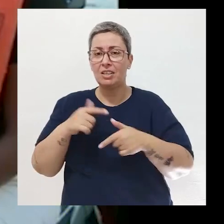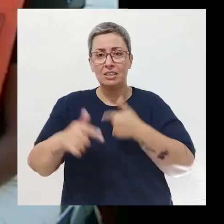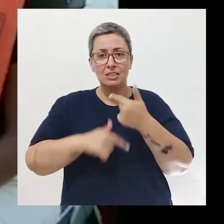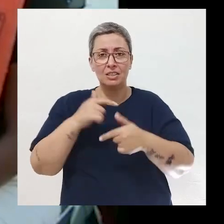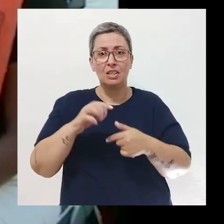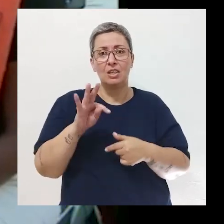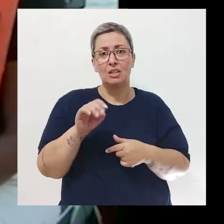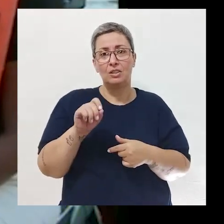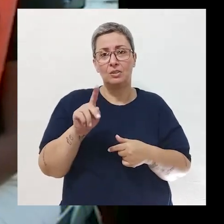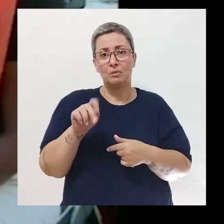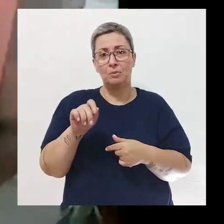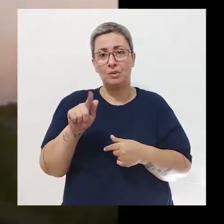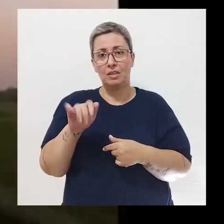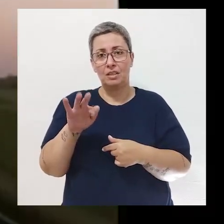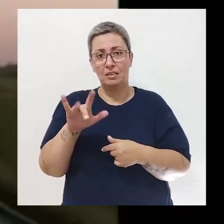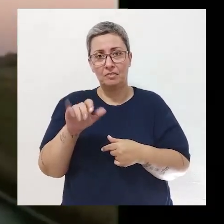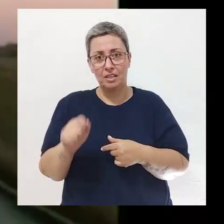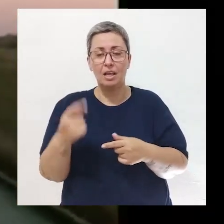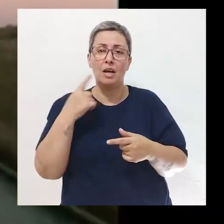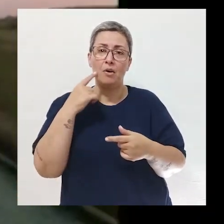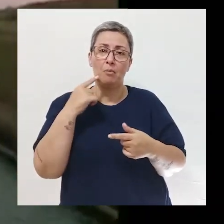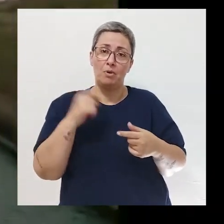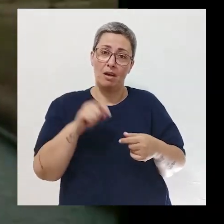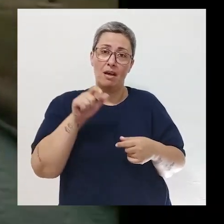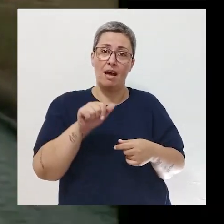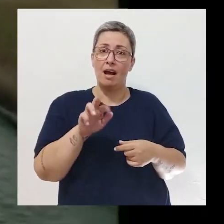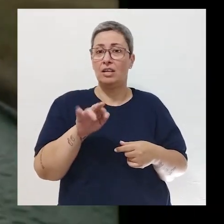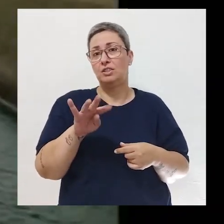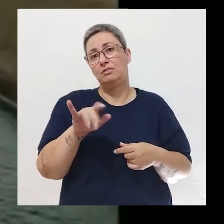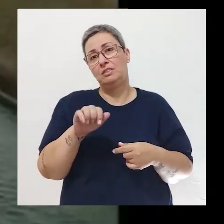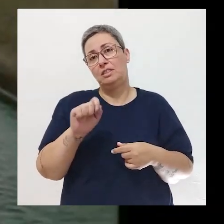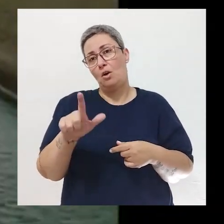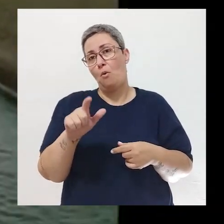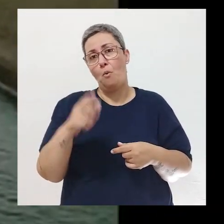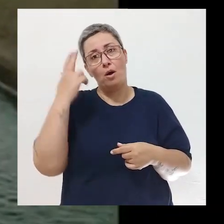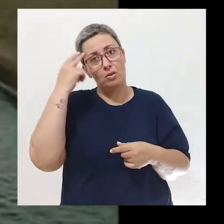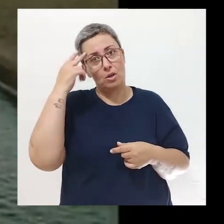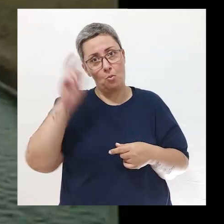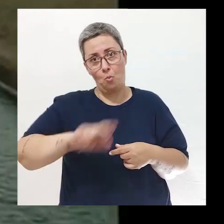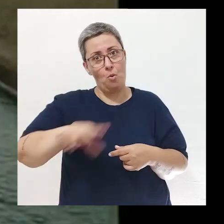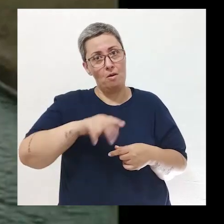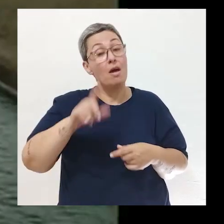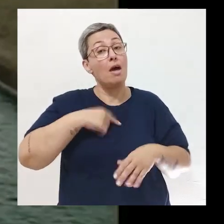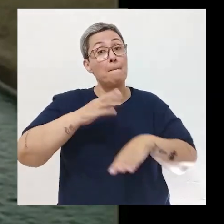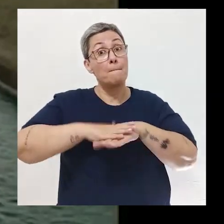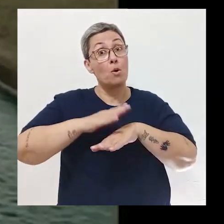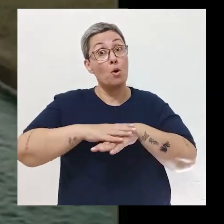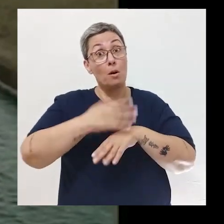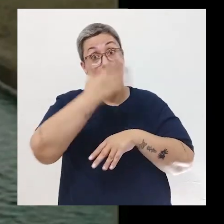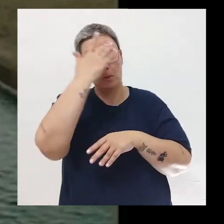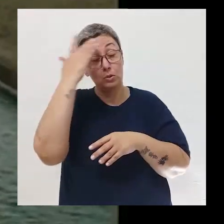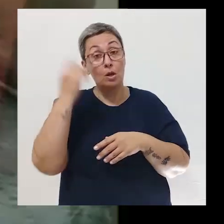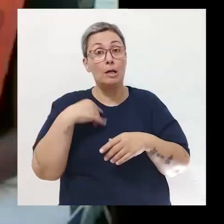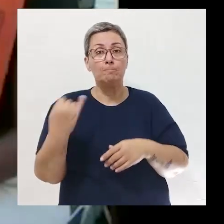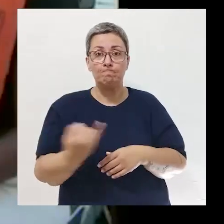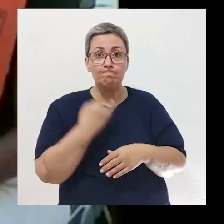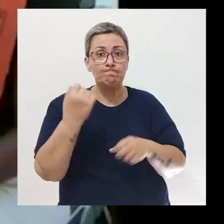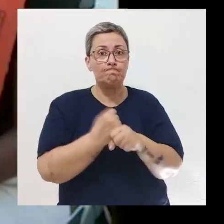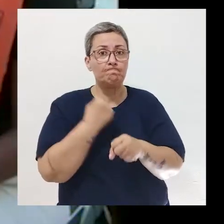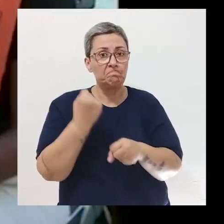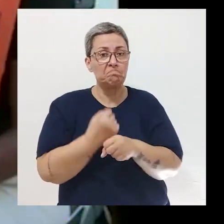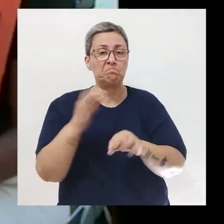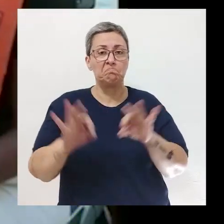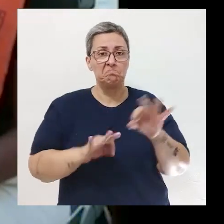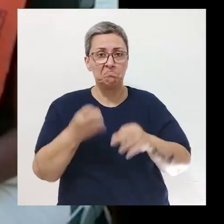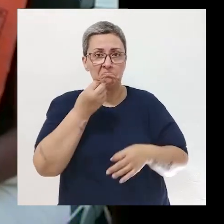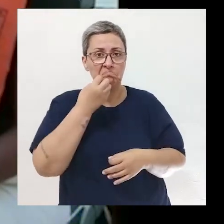eu trabalhava na topografia aqui. Por isso que é um artificial, não é natural ele. Foi feito pela mão do homem. Uma obra de grande importância, foi um